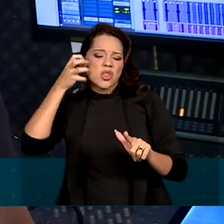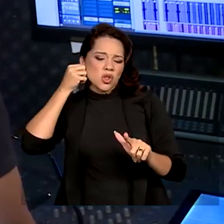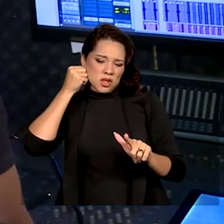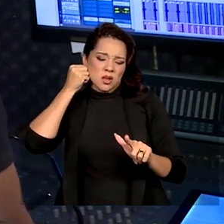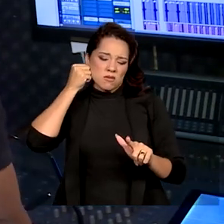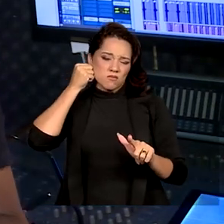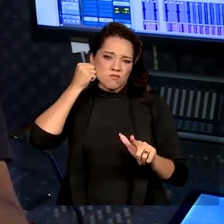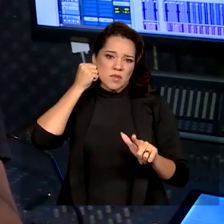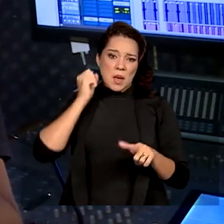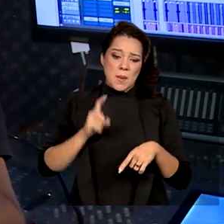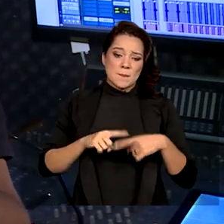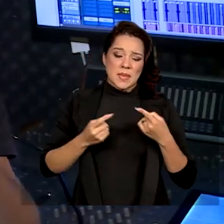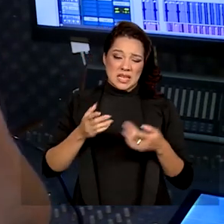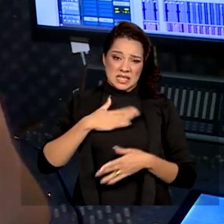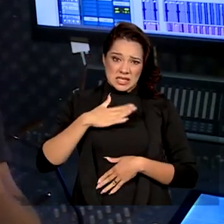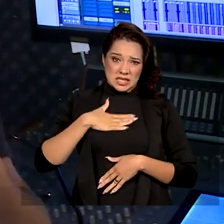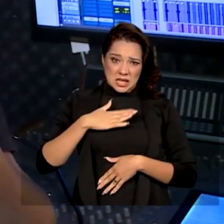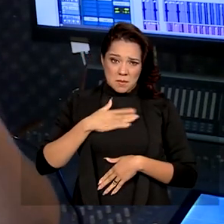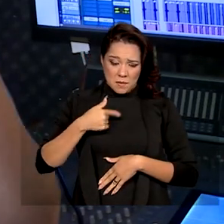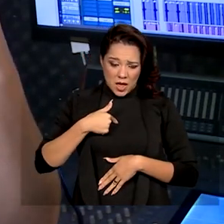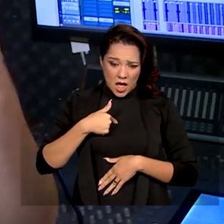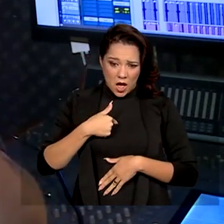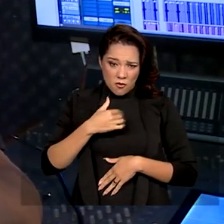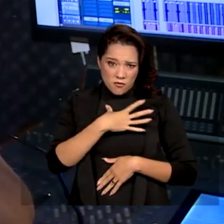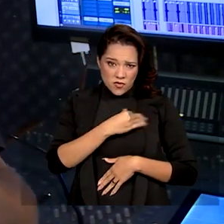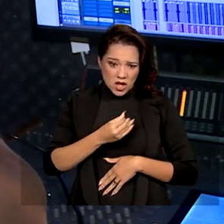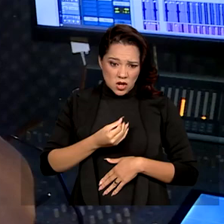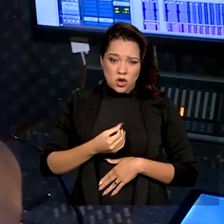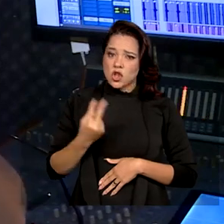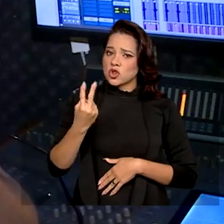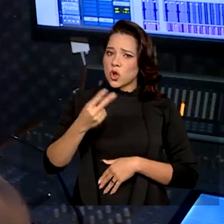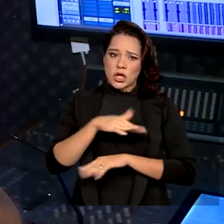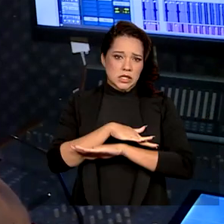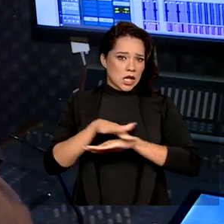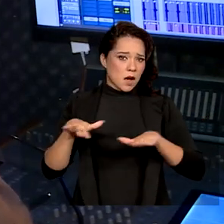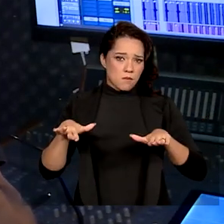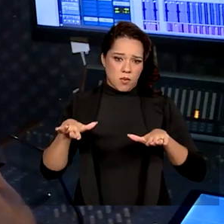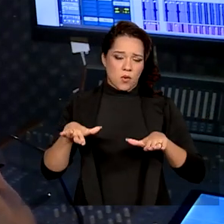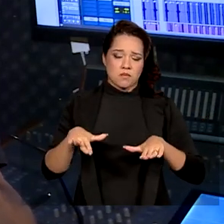um filho mas eu decidi que dos meus frutos seriam dois e para mim tá tudo certo